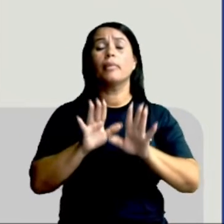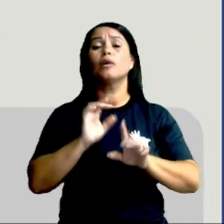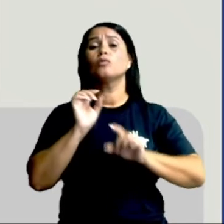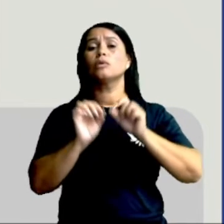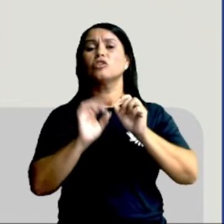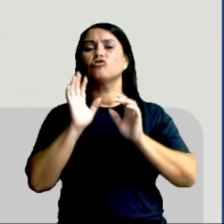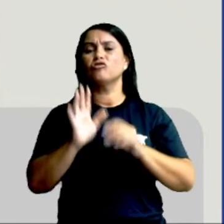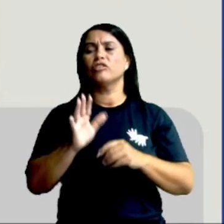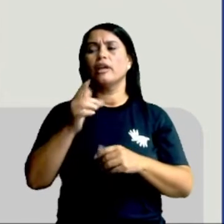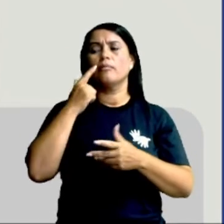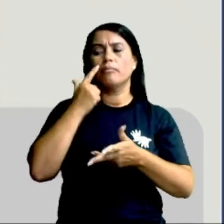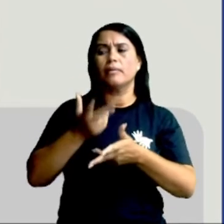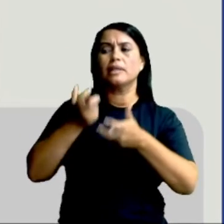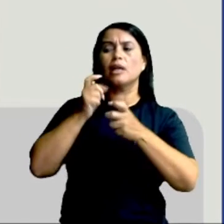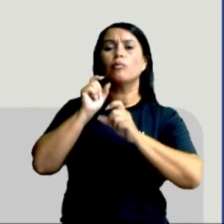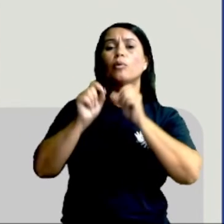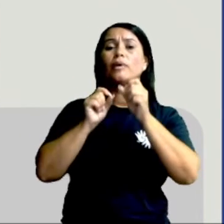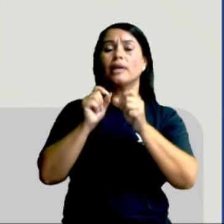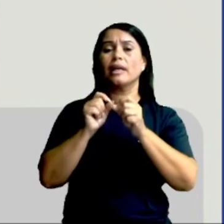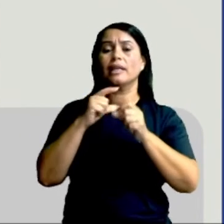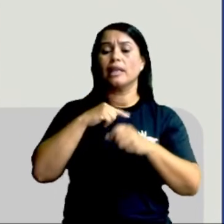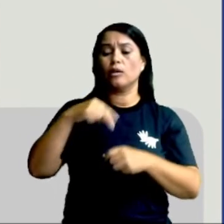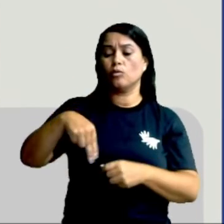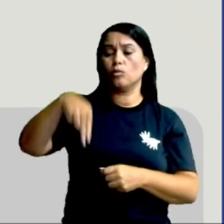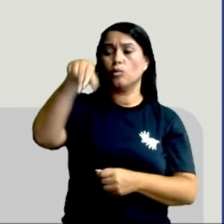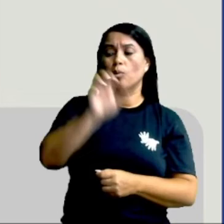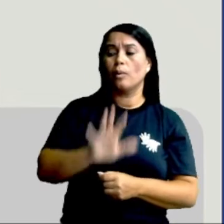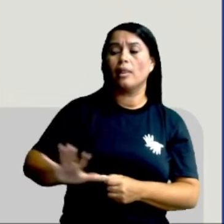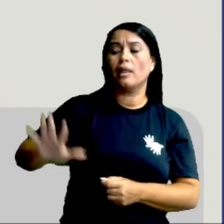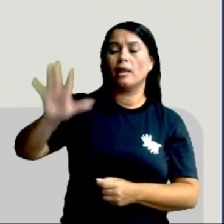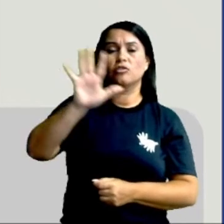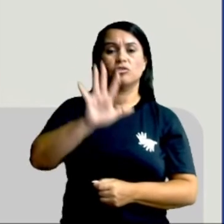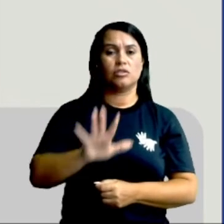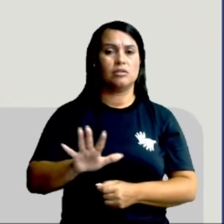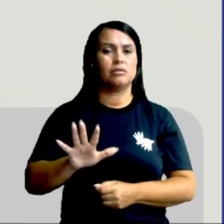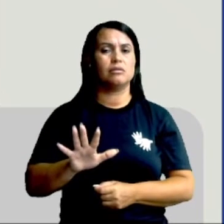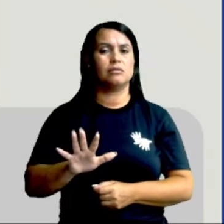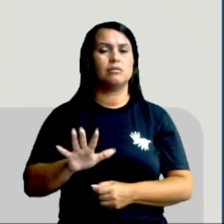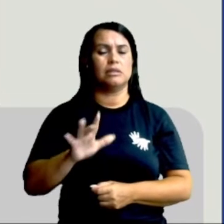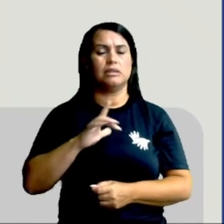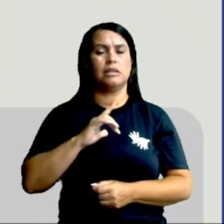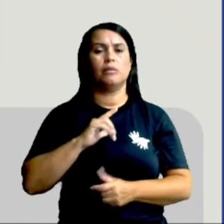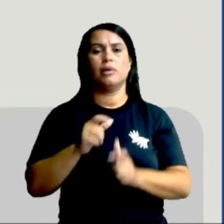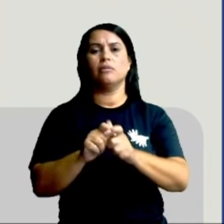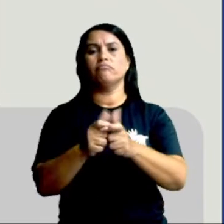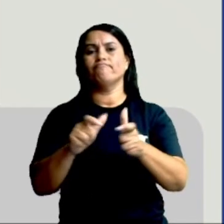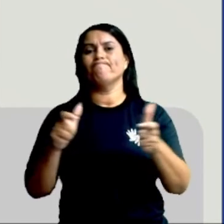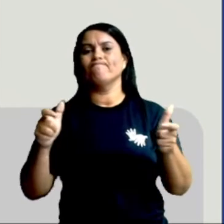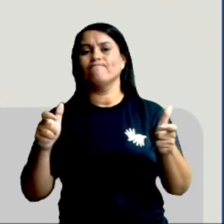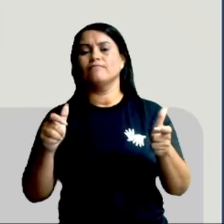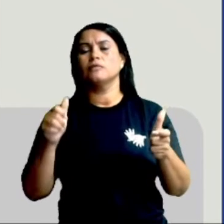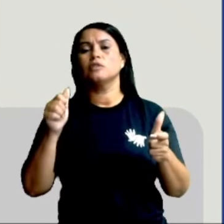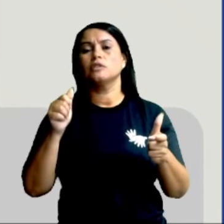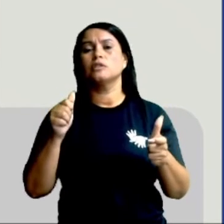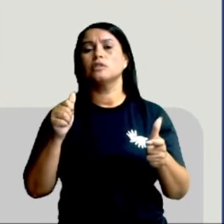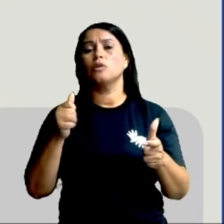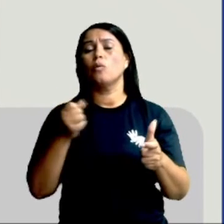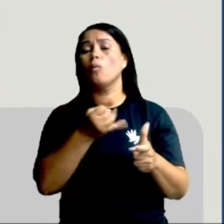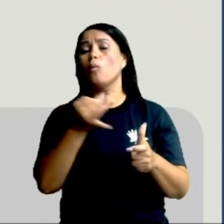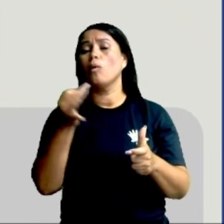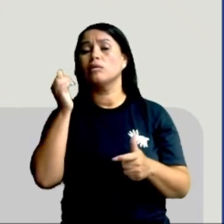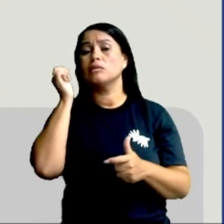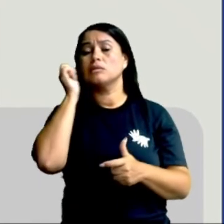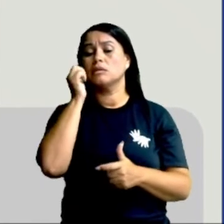pra gente ter uma noção. Percebam aqui que no Nordeste, tá, é bem alto o número de crianças, né, esse